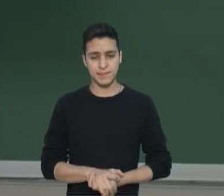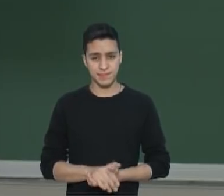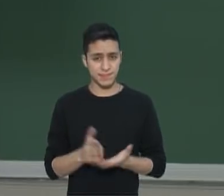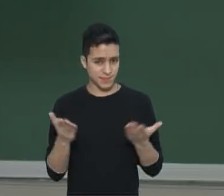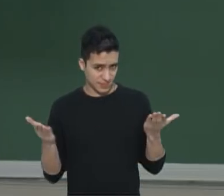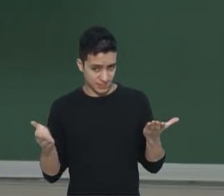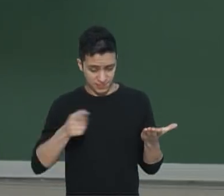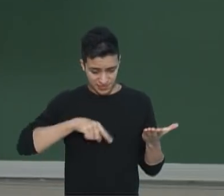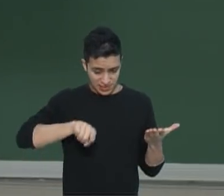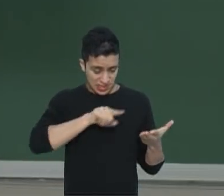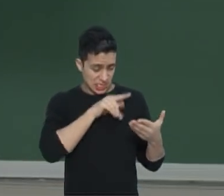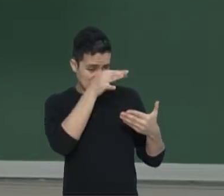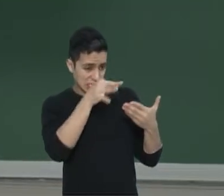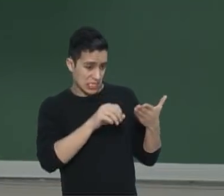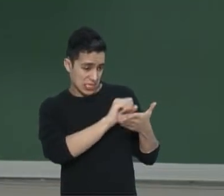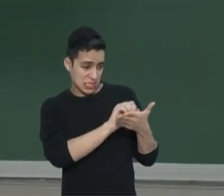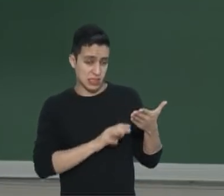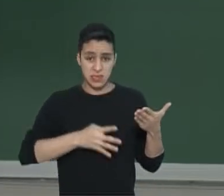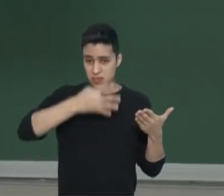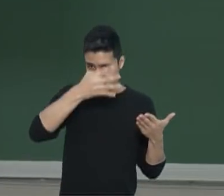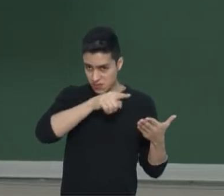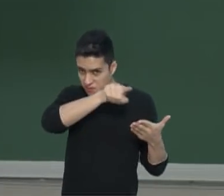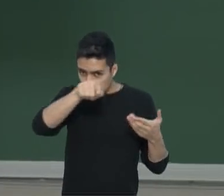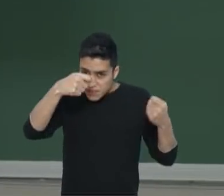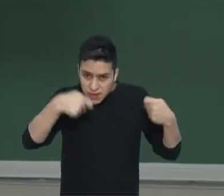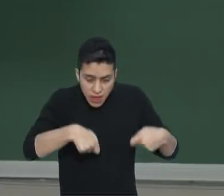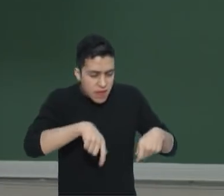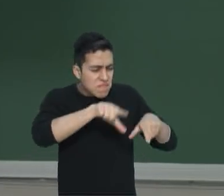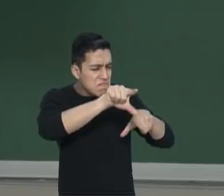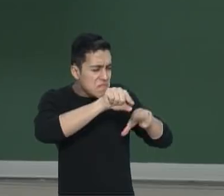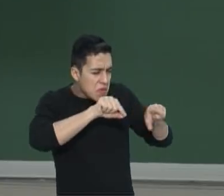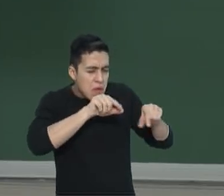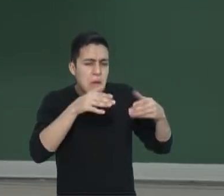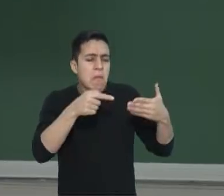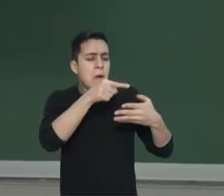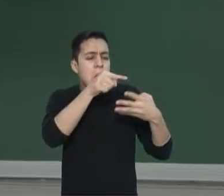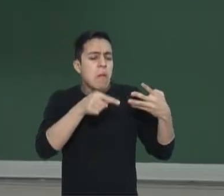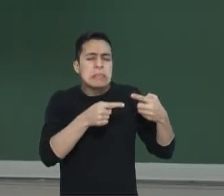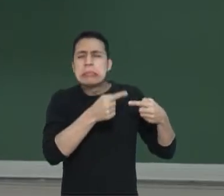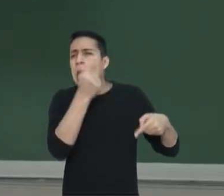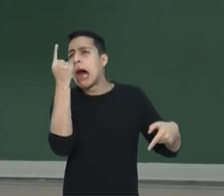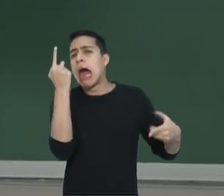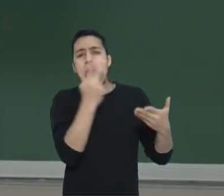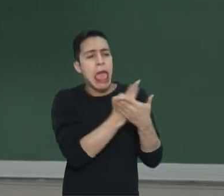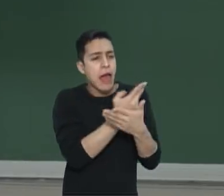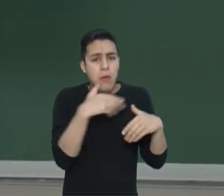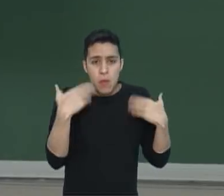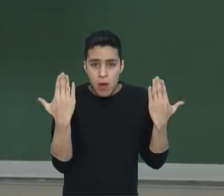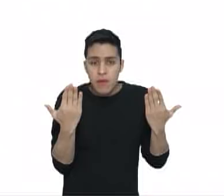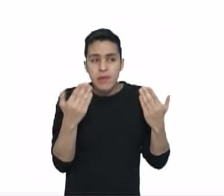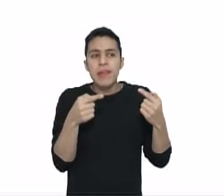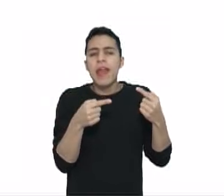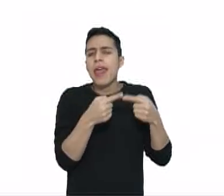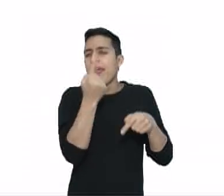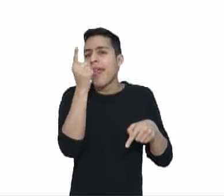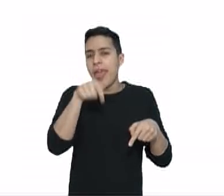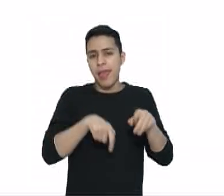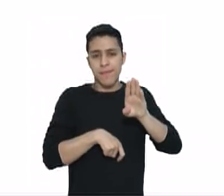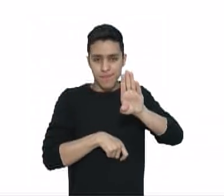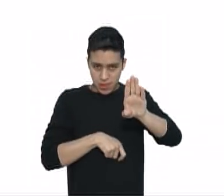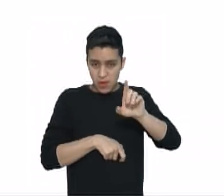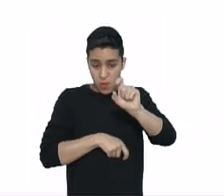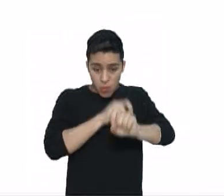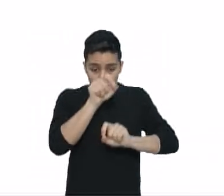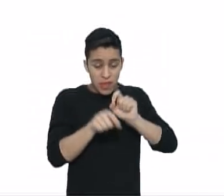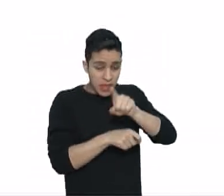Então vamos à correção da atividade 4. Você tinha que escolher a alternativa incorreta. E a incorreta é a letra B.